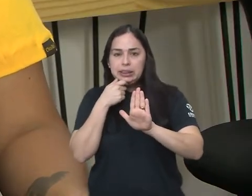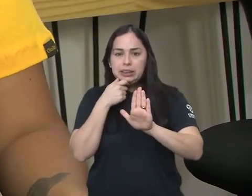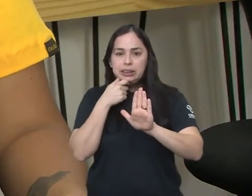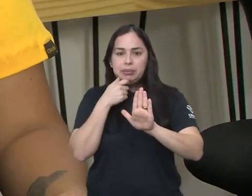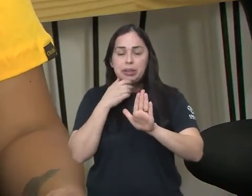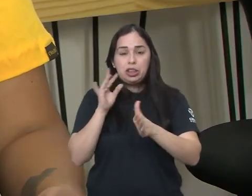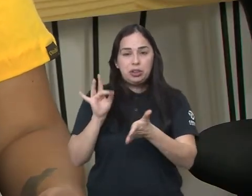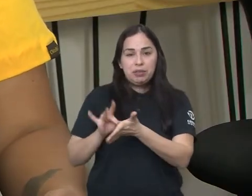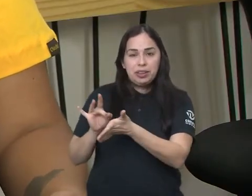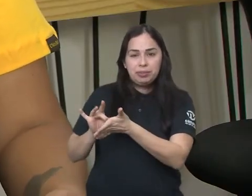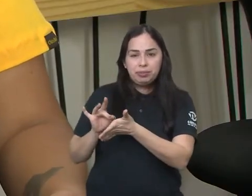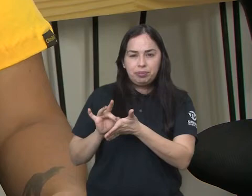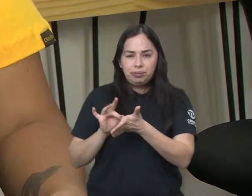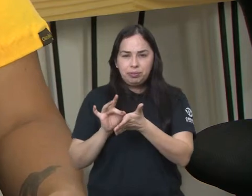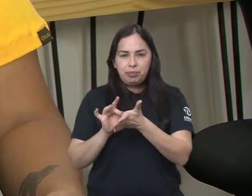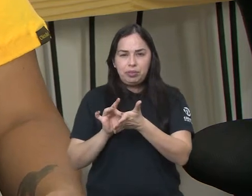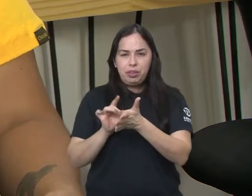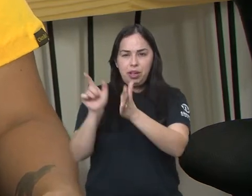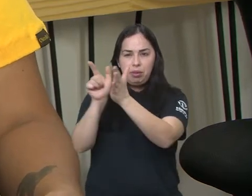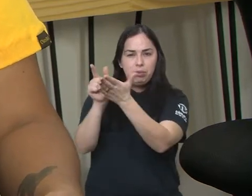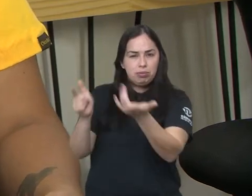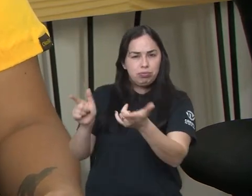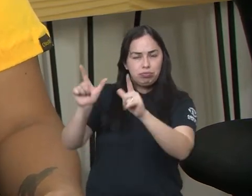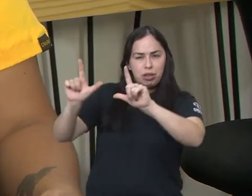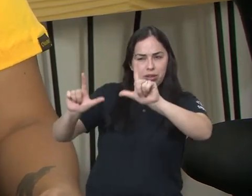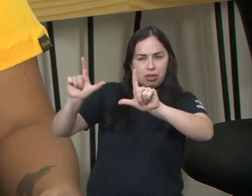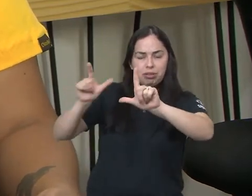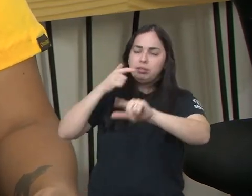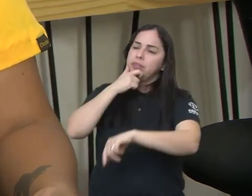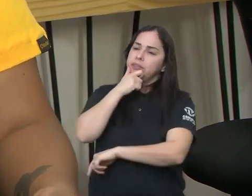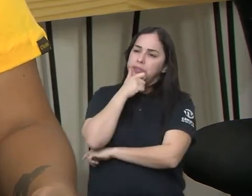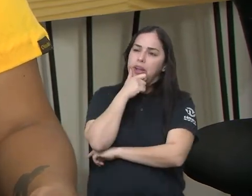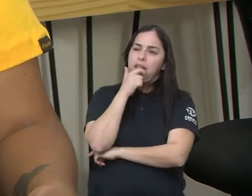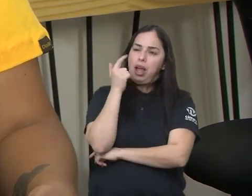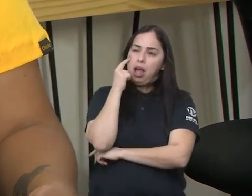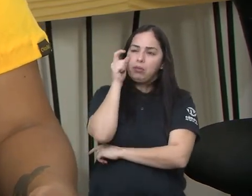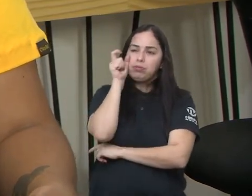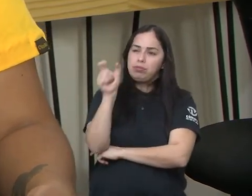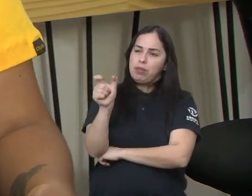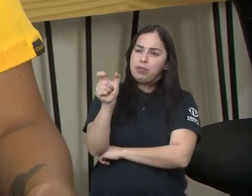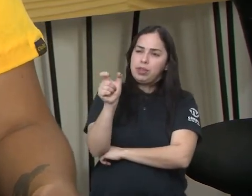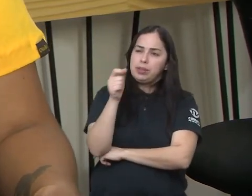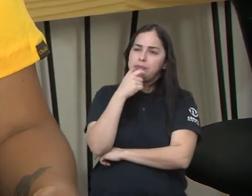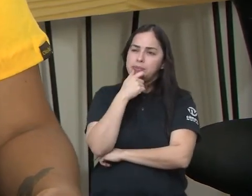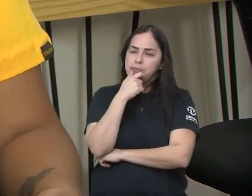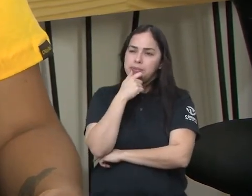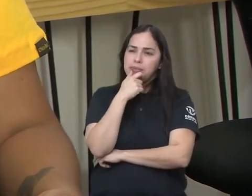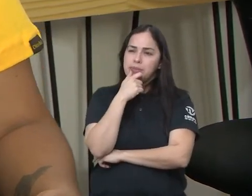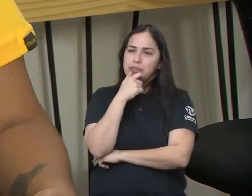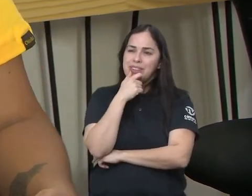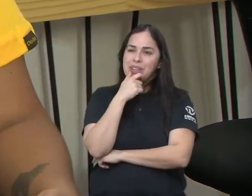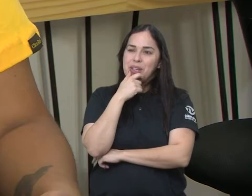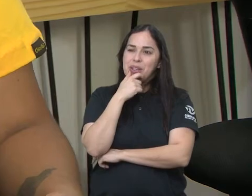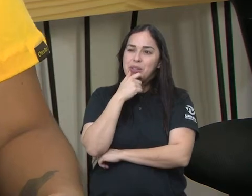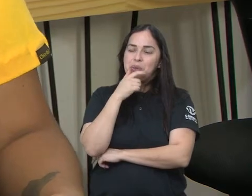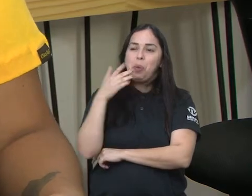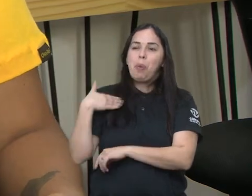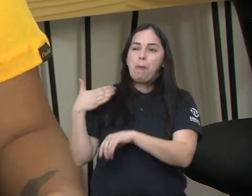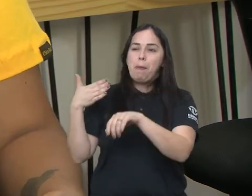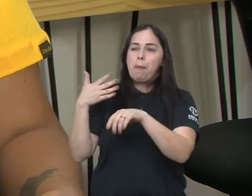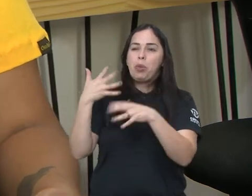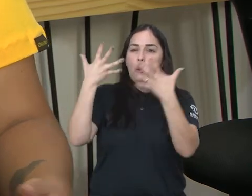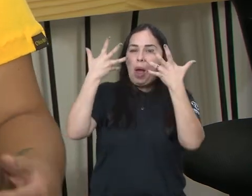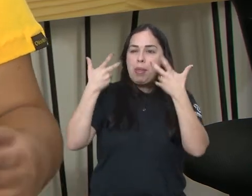na verdade eu tava assistindo um jornal na televisão, assim, e aí eu vi essa chamada para um bicho que tinha estado num